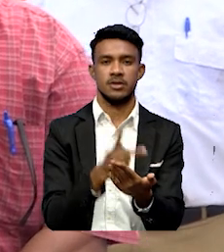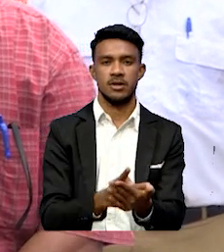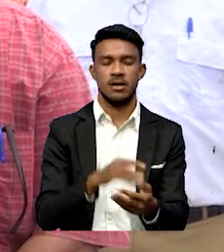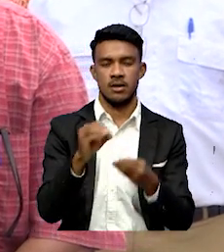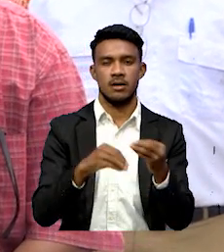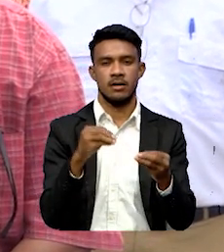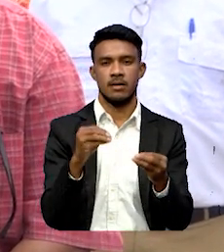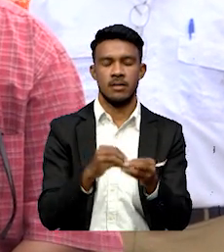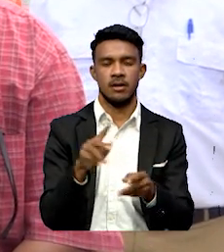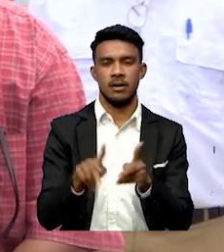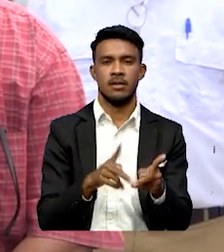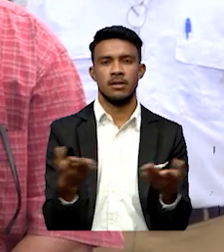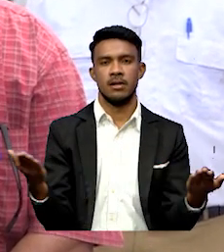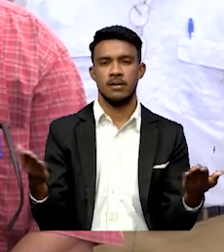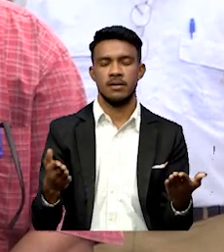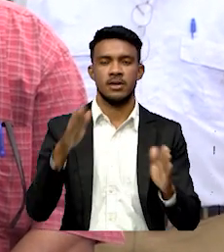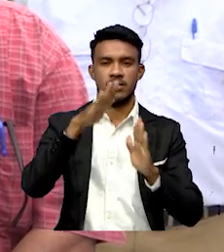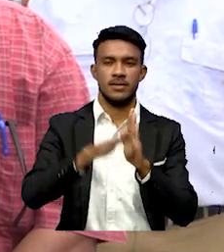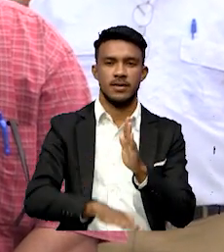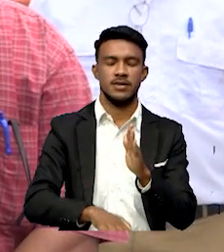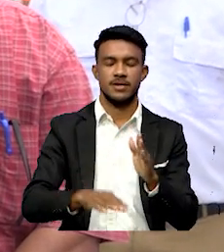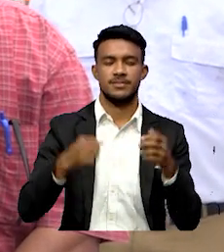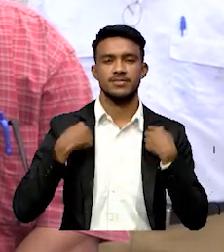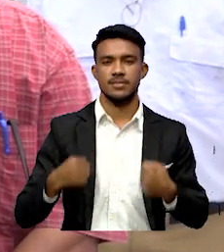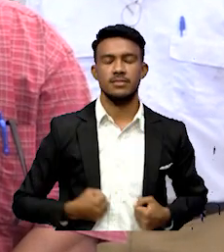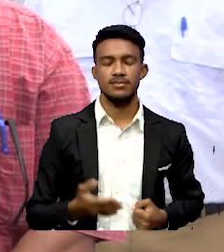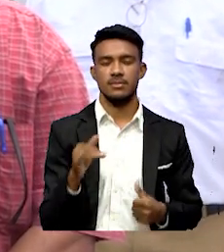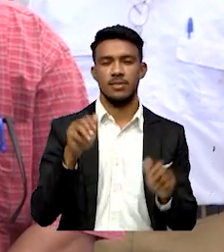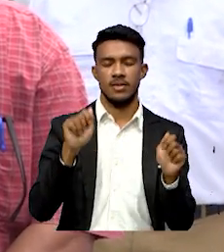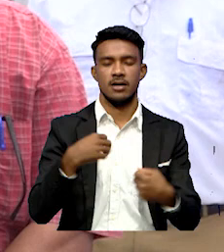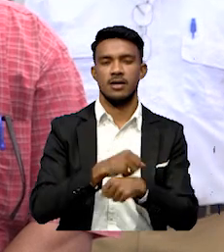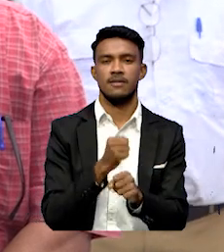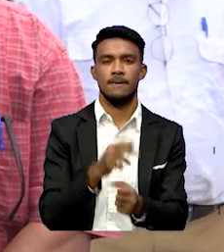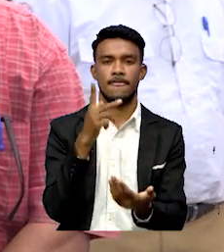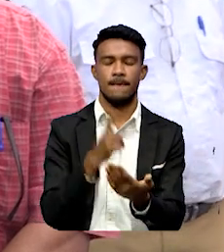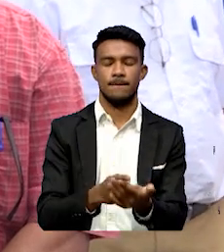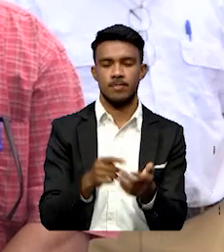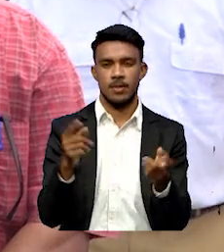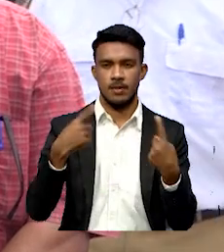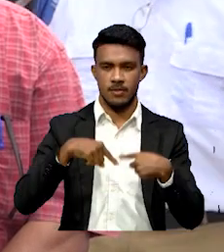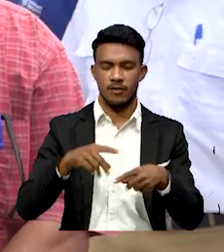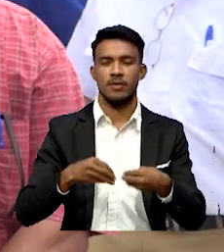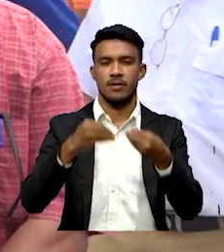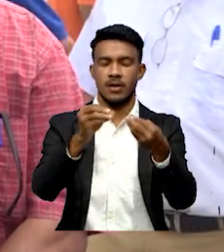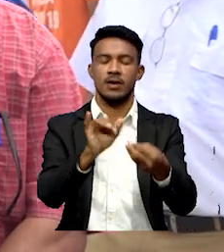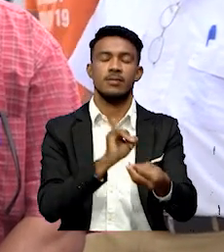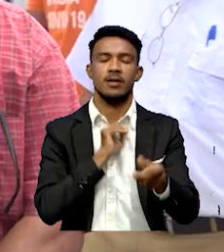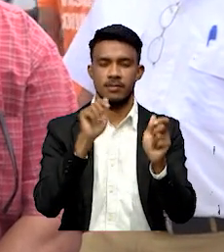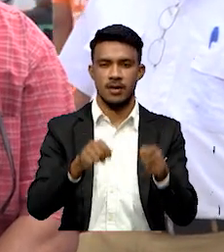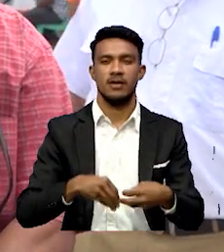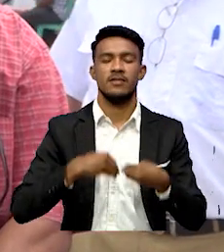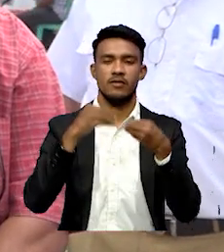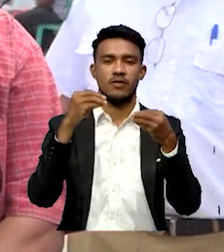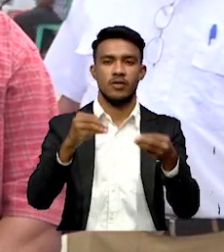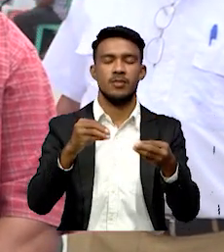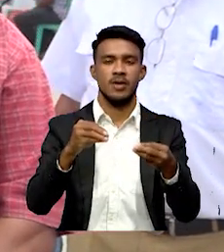o mapeamento pessoal, não é mesmo que menos ia funcionar de saúde, será a proposta para o belo despacho da